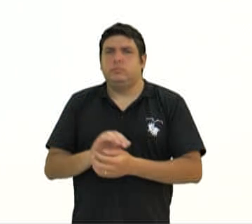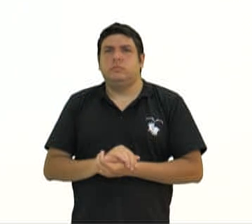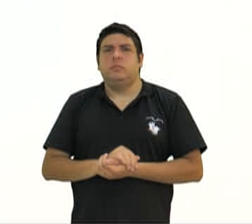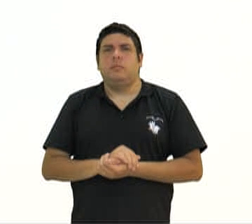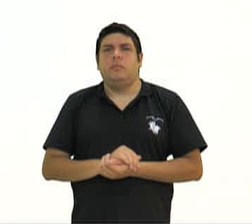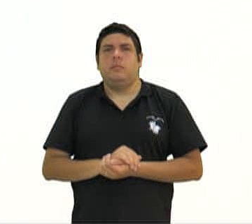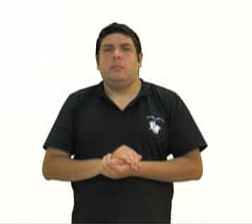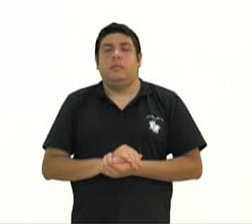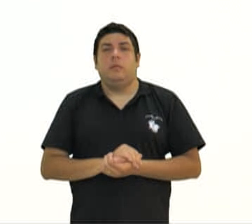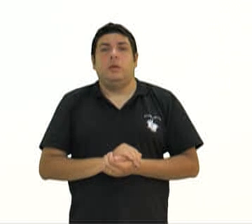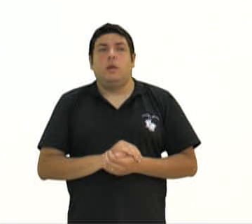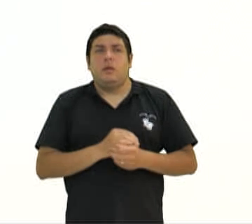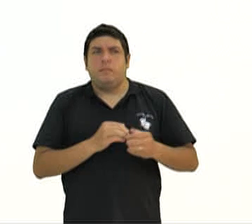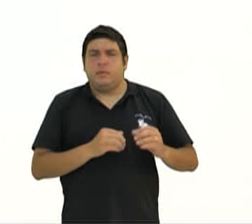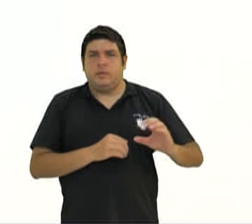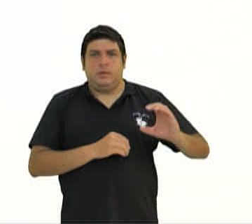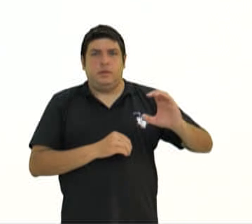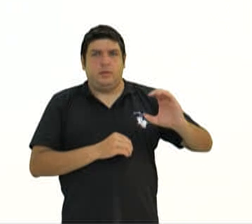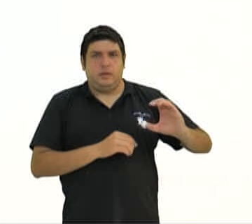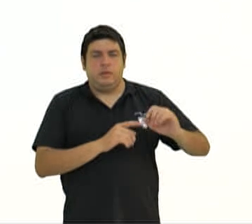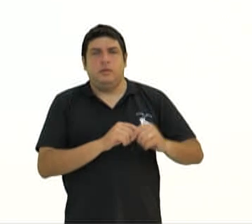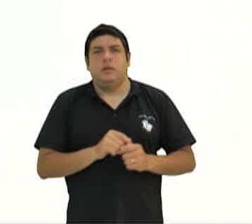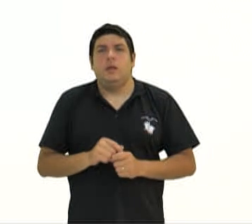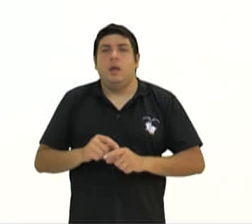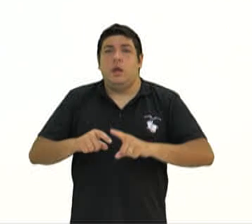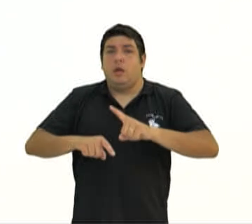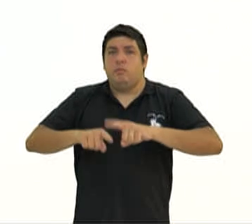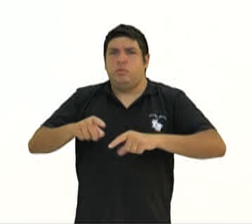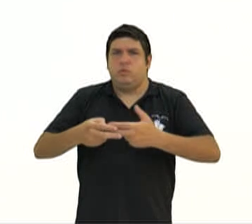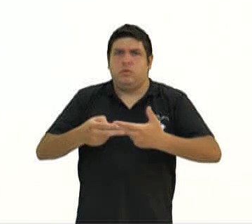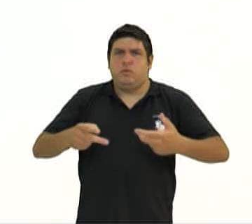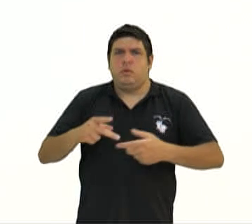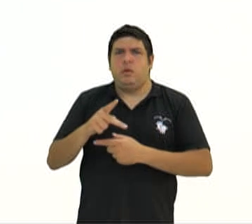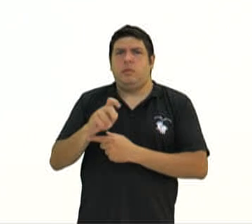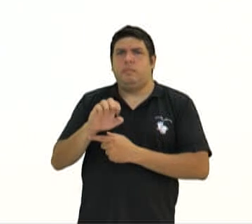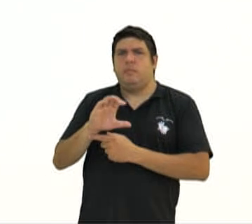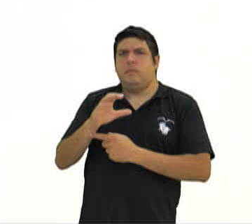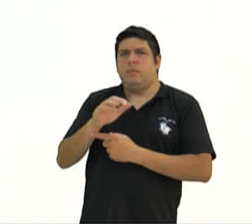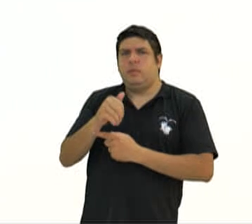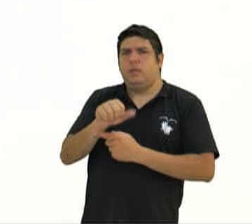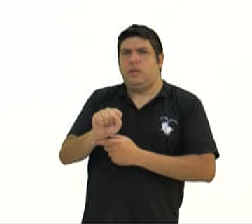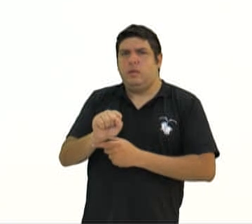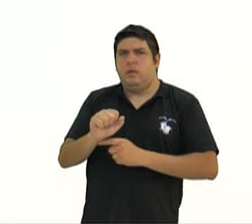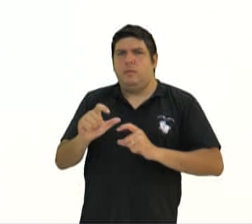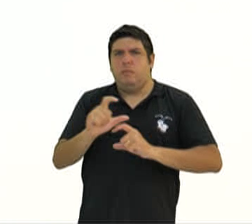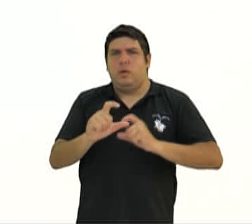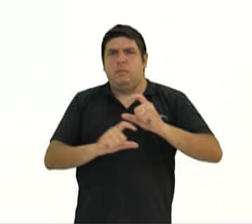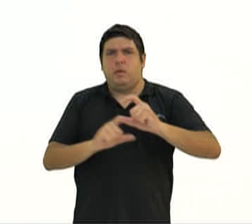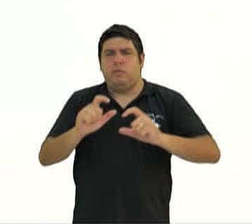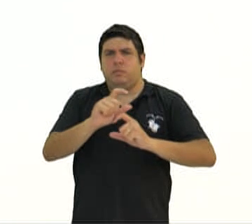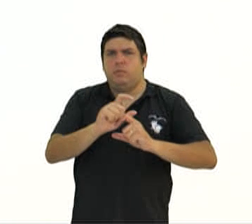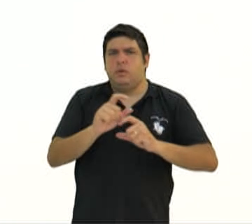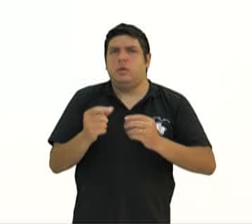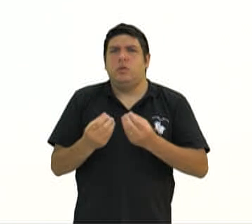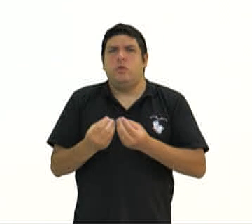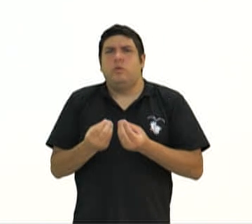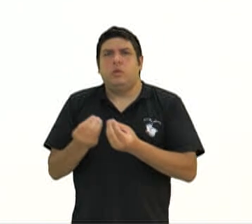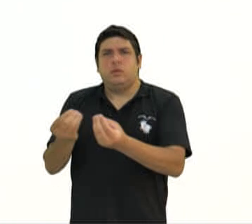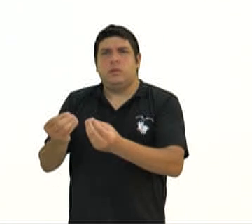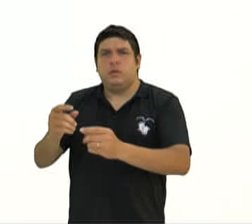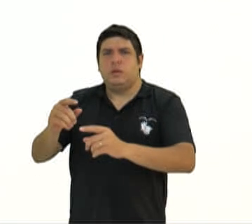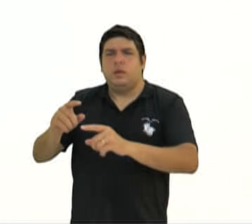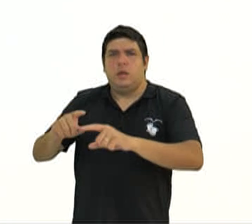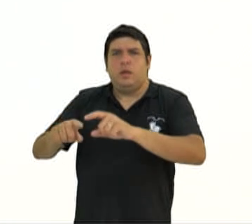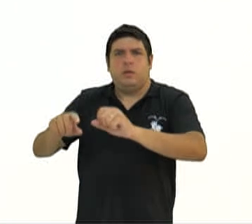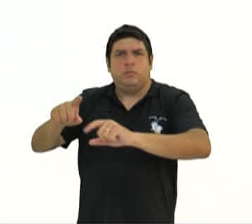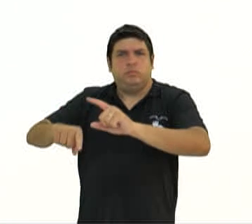bens de consumo. A letra C, produção de peças para indústrias. Quem faz isso? A indústria de bens intermediários, ali número